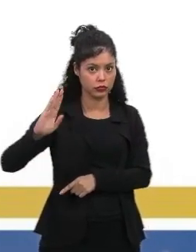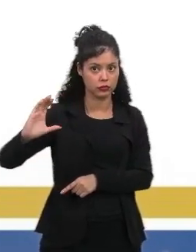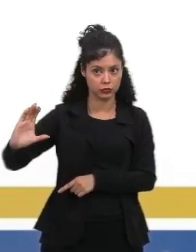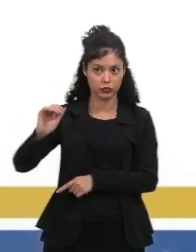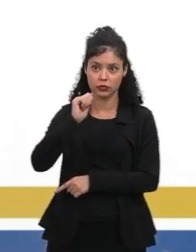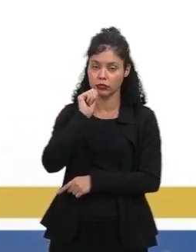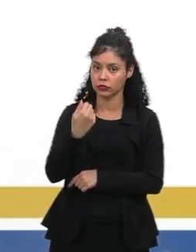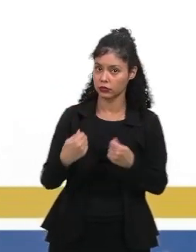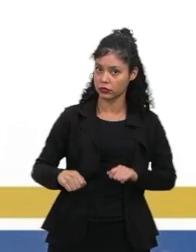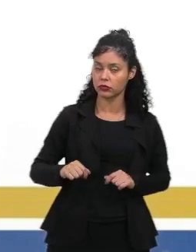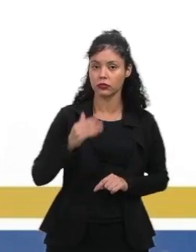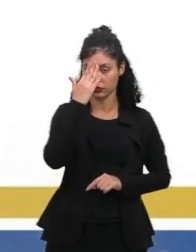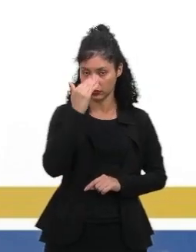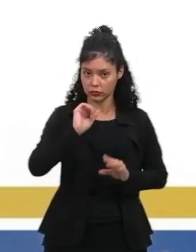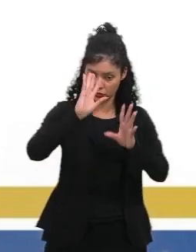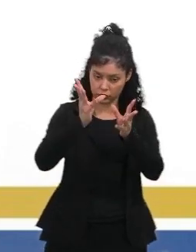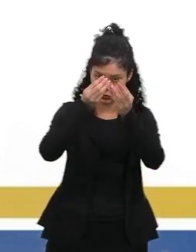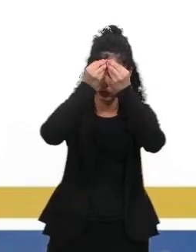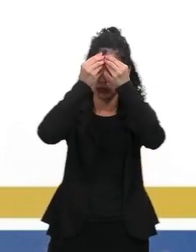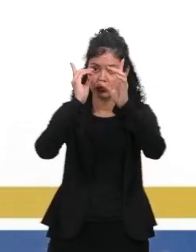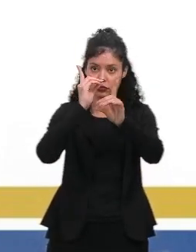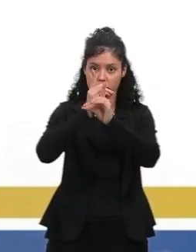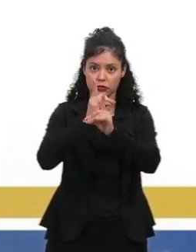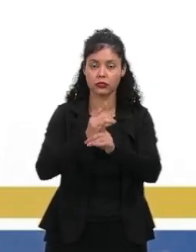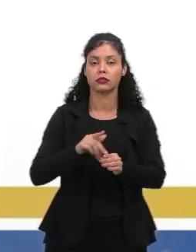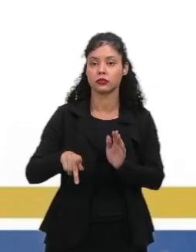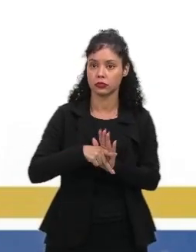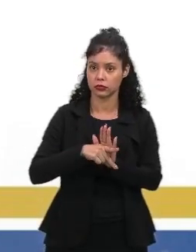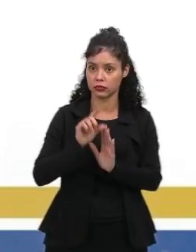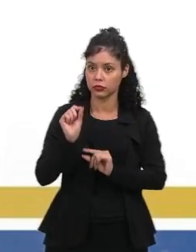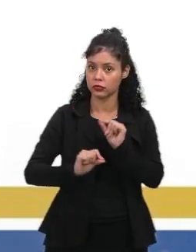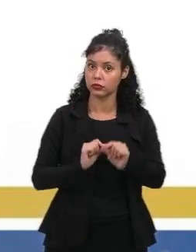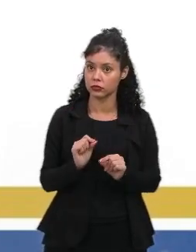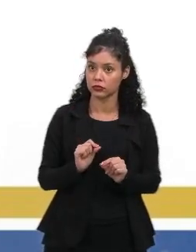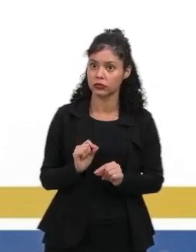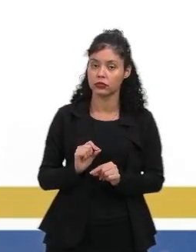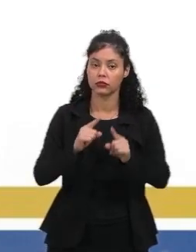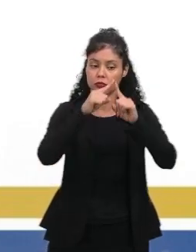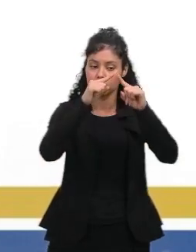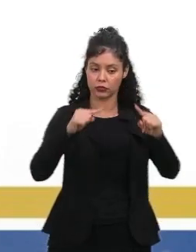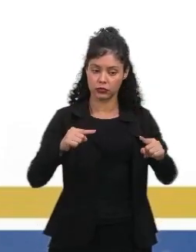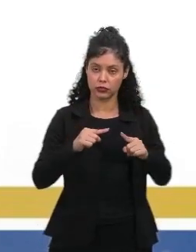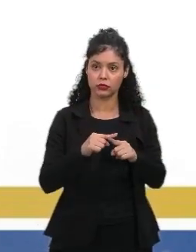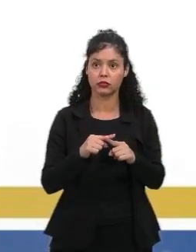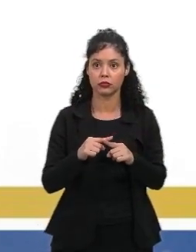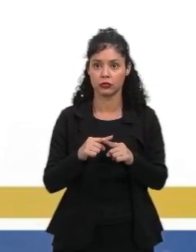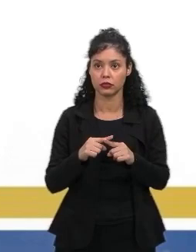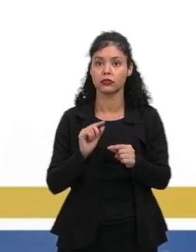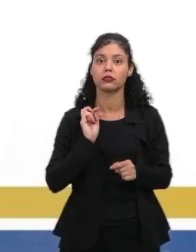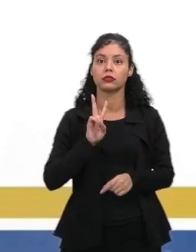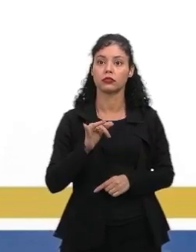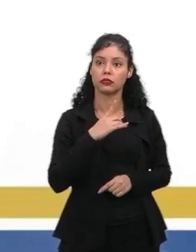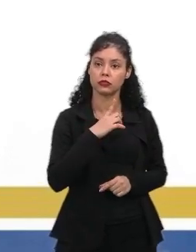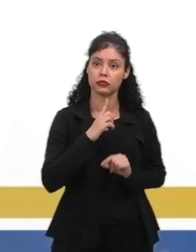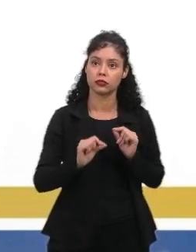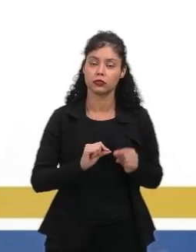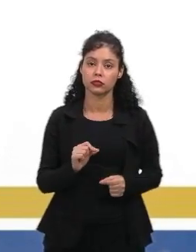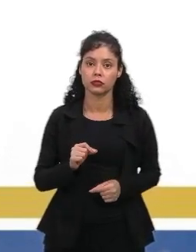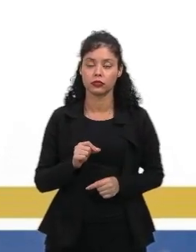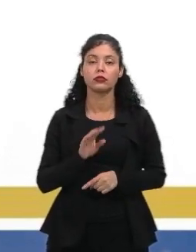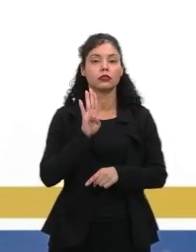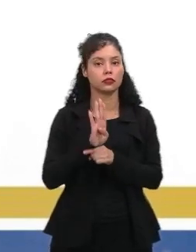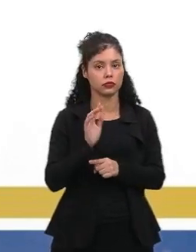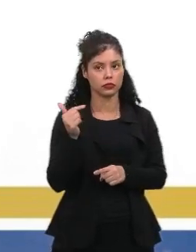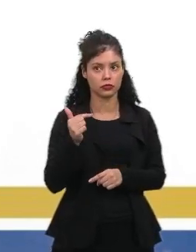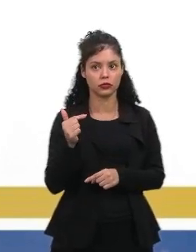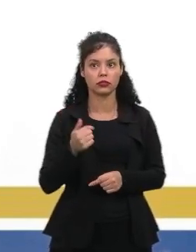de Bhaskara, primeiramente temos que encontrar o discriminante dele, que é quem? É o delta. O delta, delta é igual a b ao